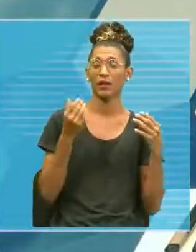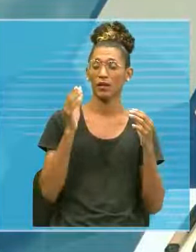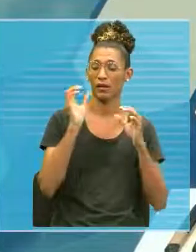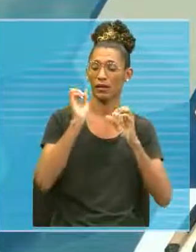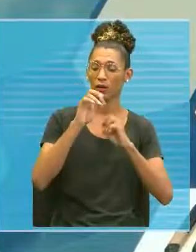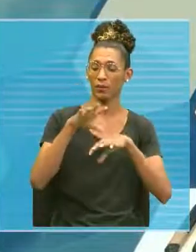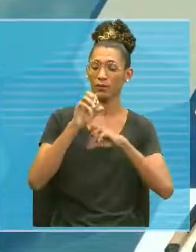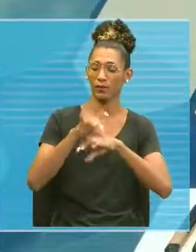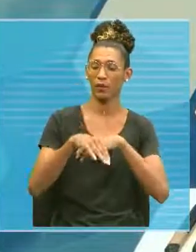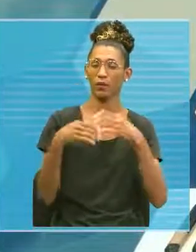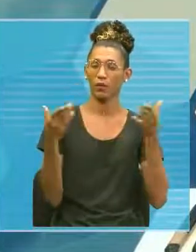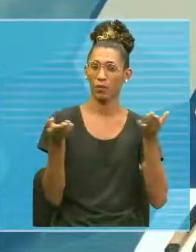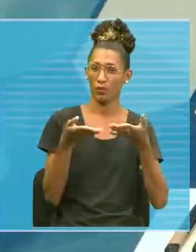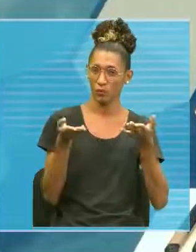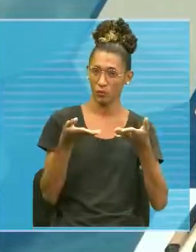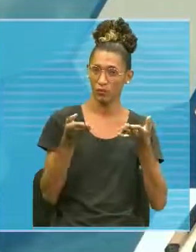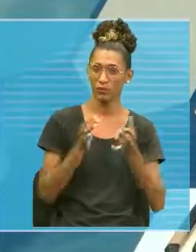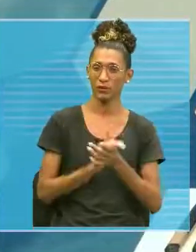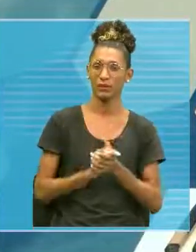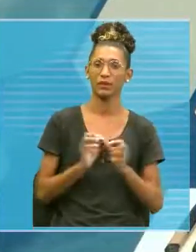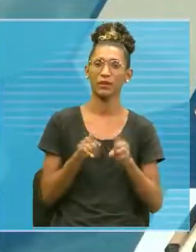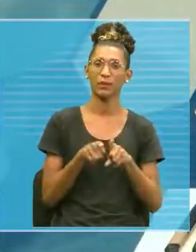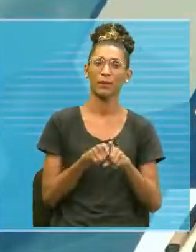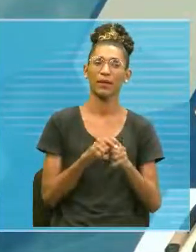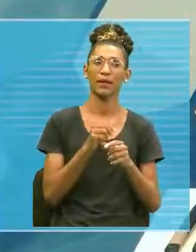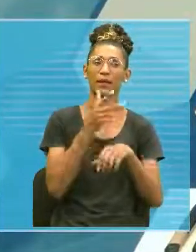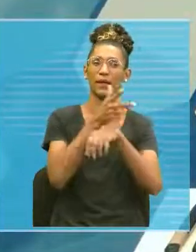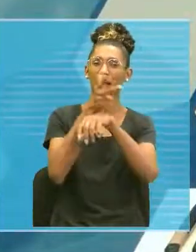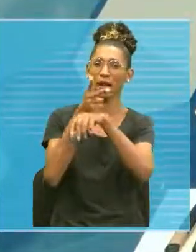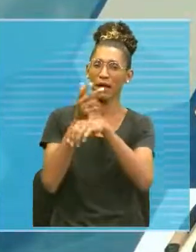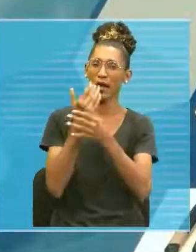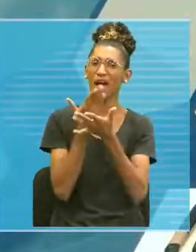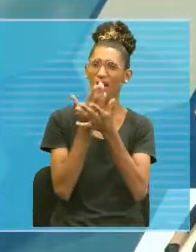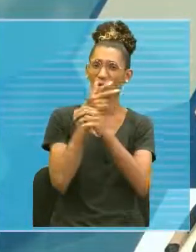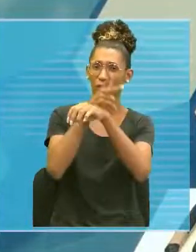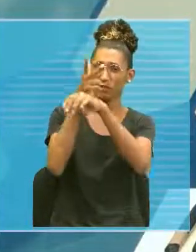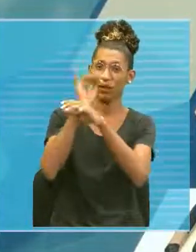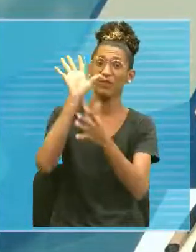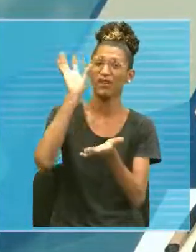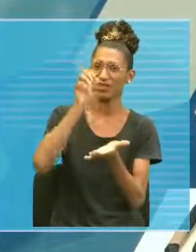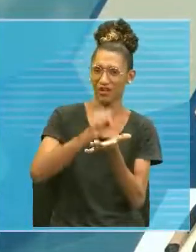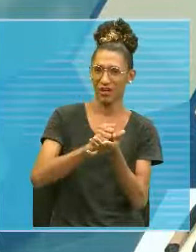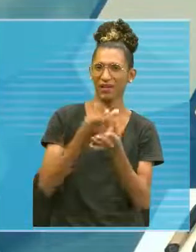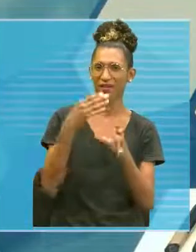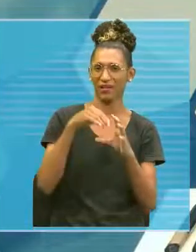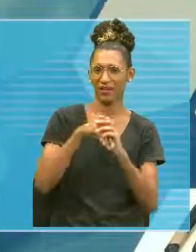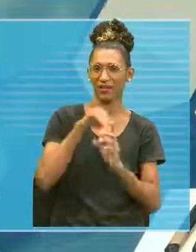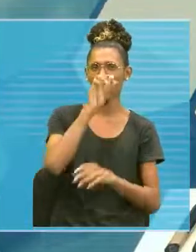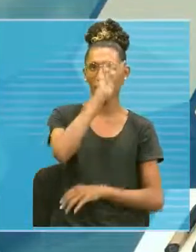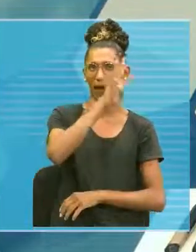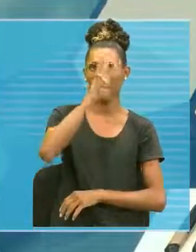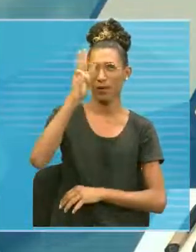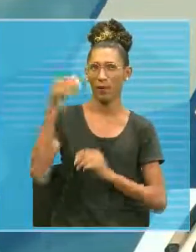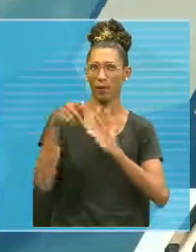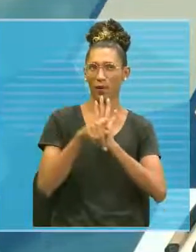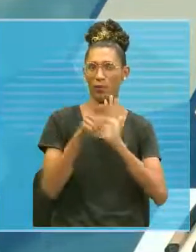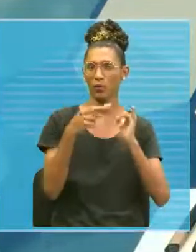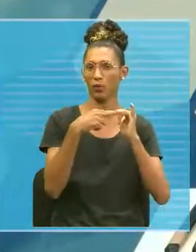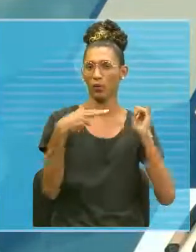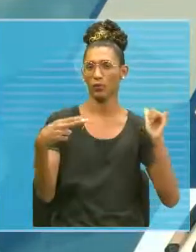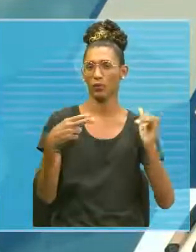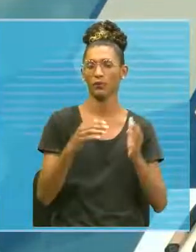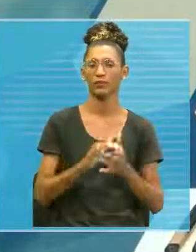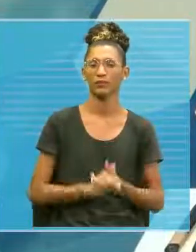quando a gravação então fica tudo disponível ali e quem tá assistindo